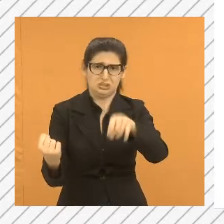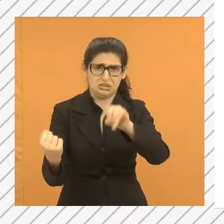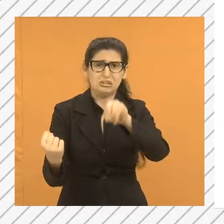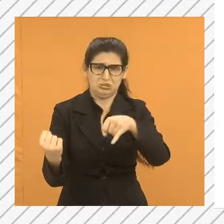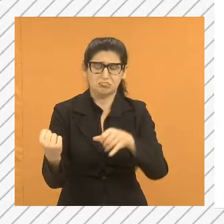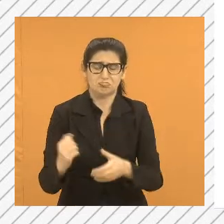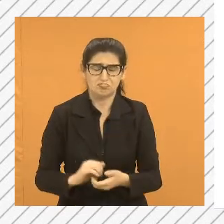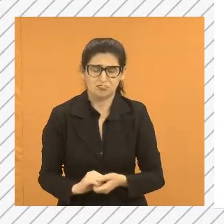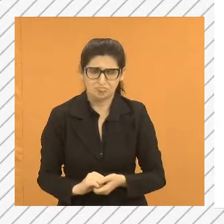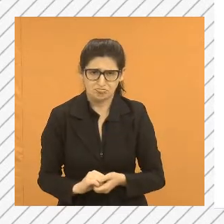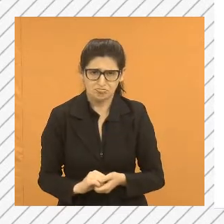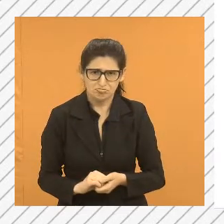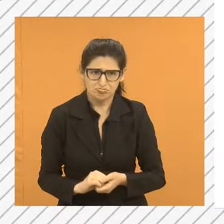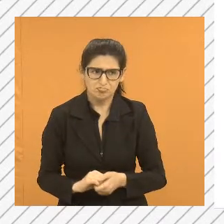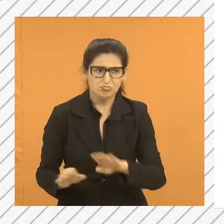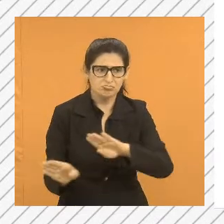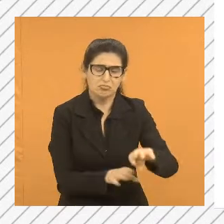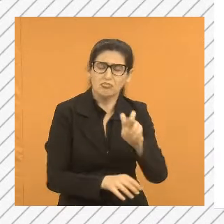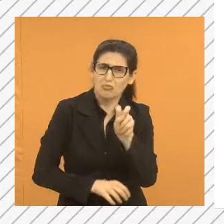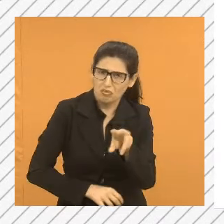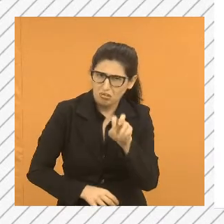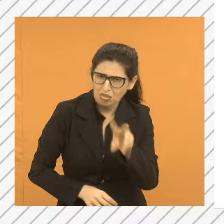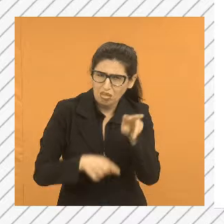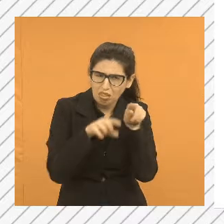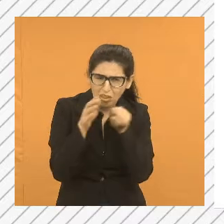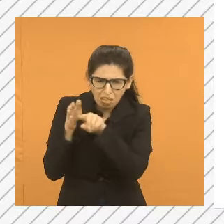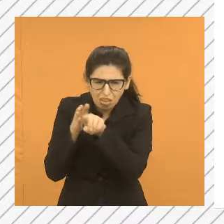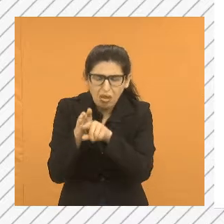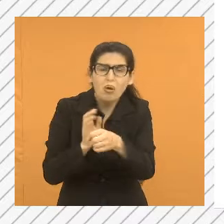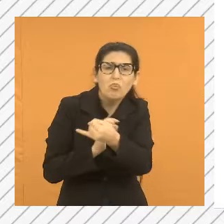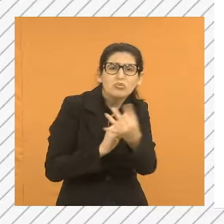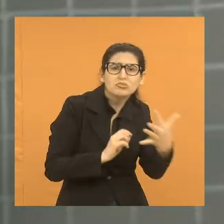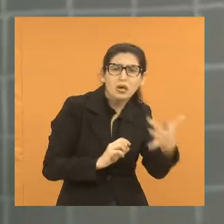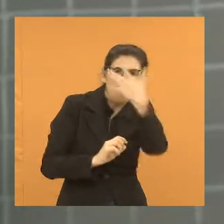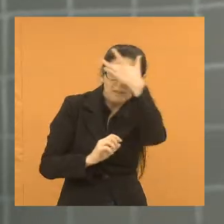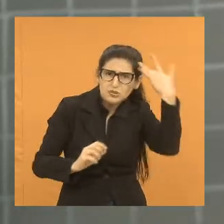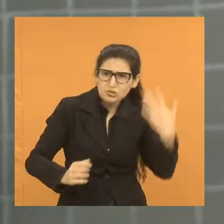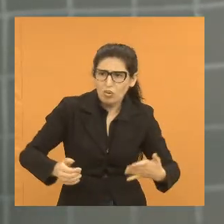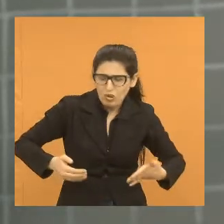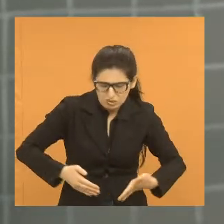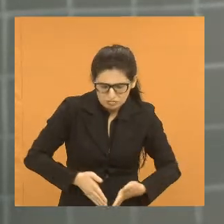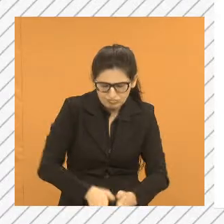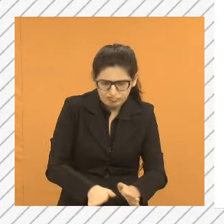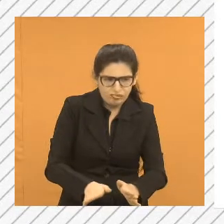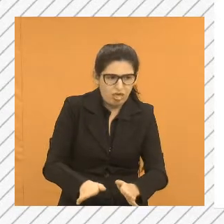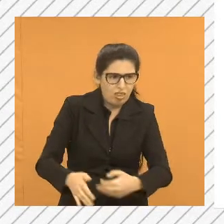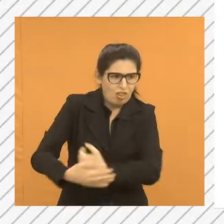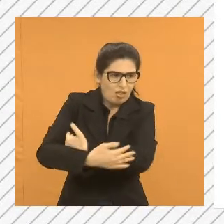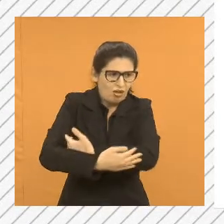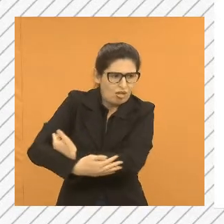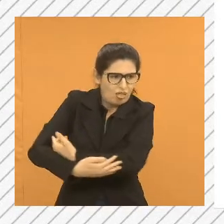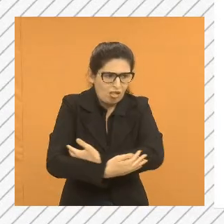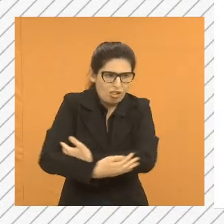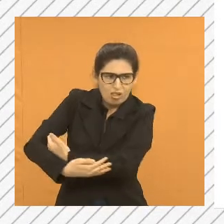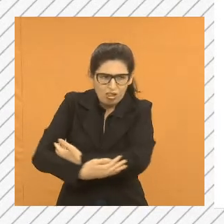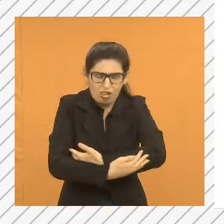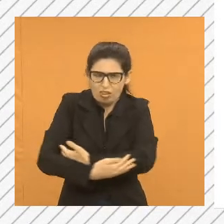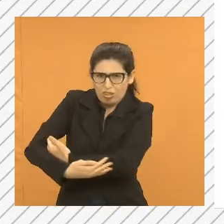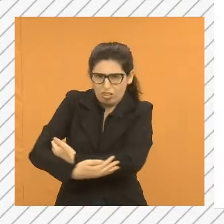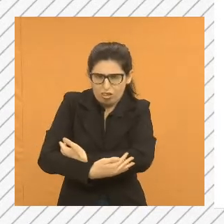Ainda na vigilância epidemiológica, a quantidade de partos, o número de nascimentos no município